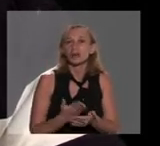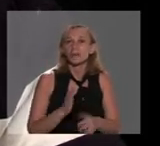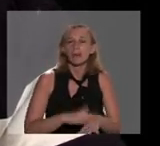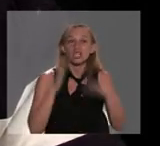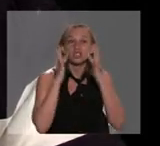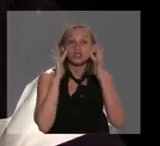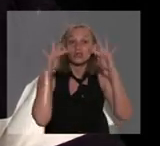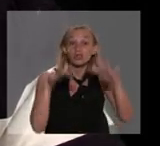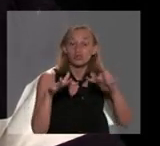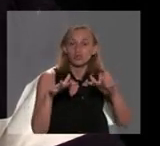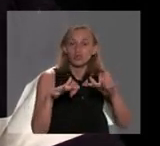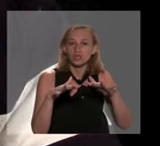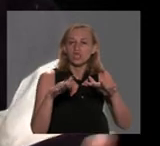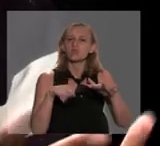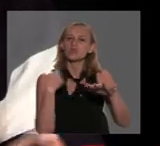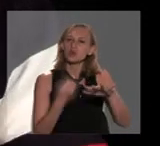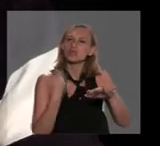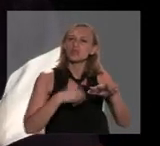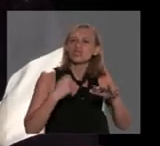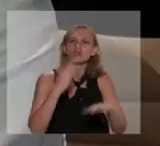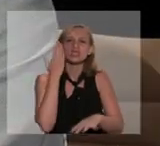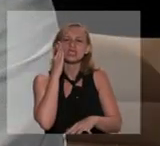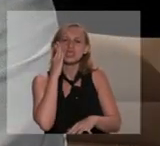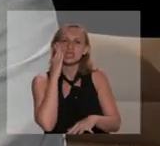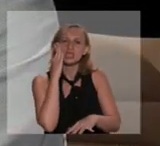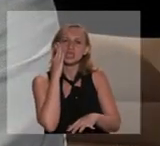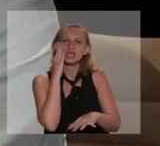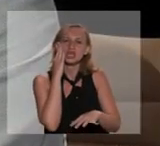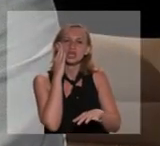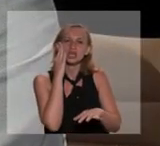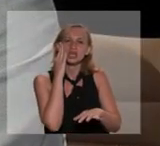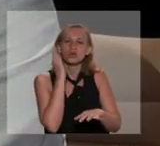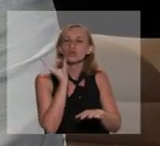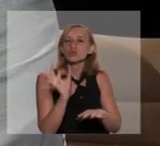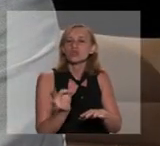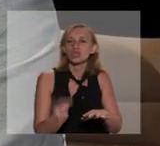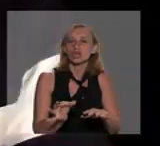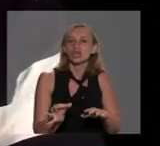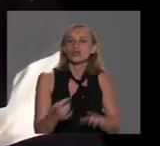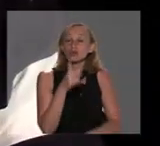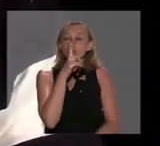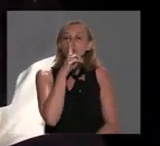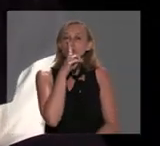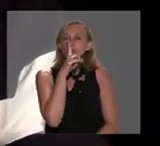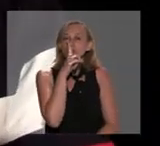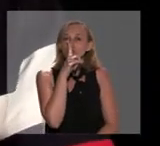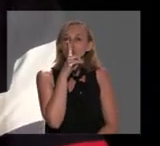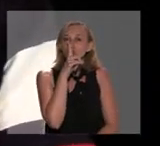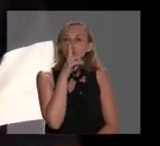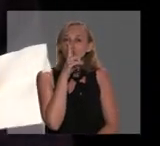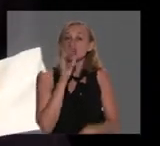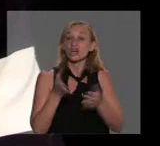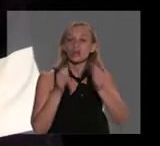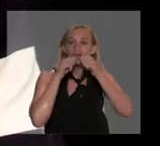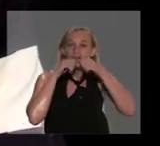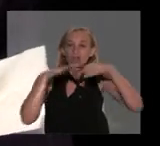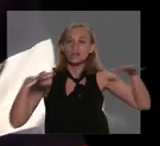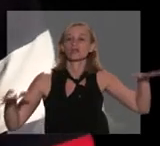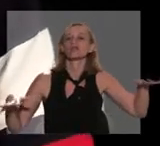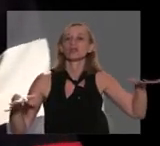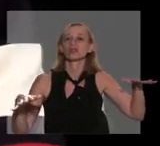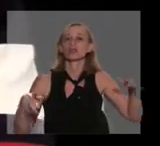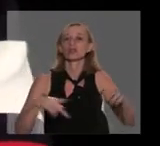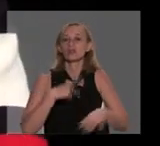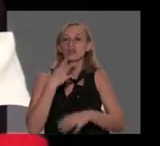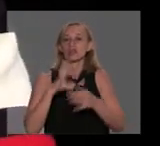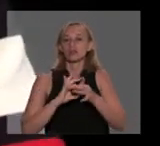eu acredito que está mais do que explícito que a gente precisa entender as pautas de um povo que foi silenciado durante muito tempo e